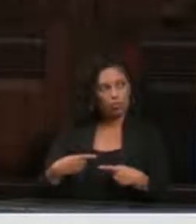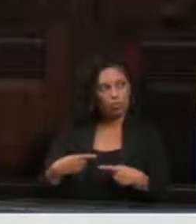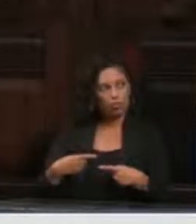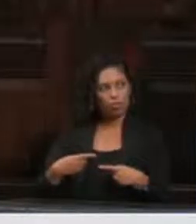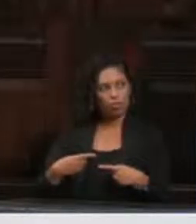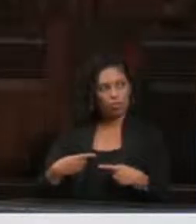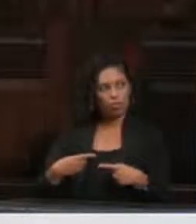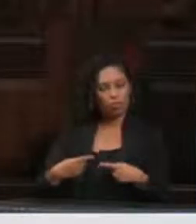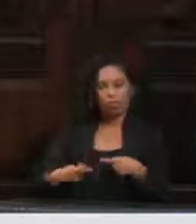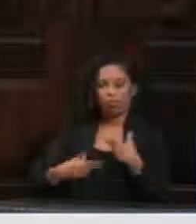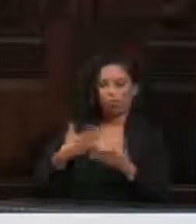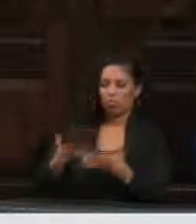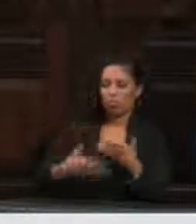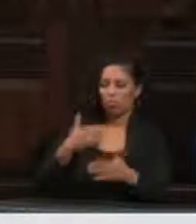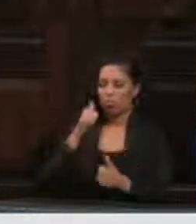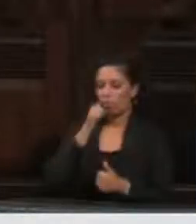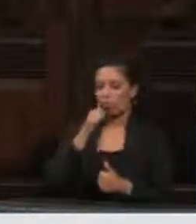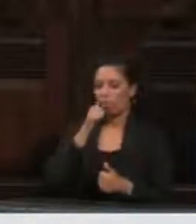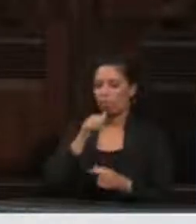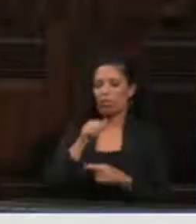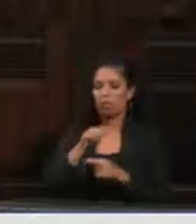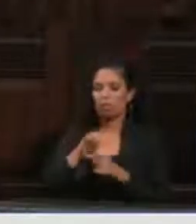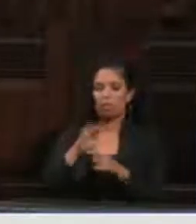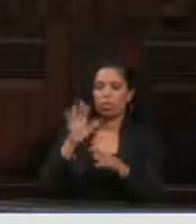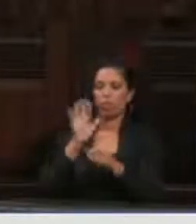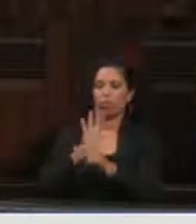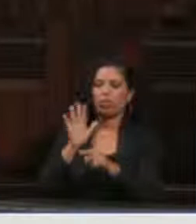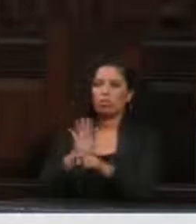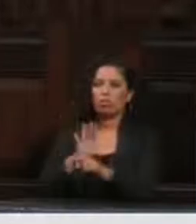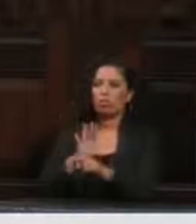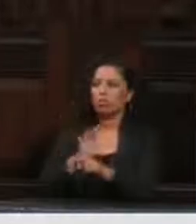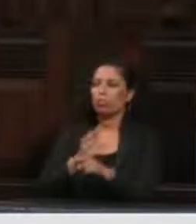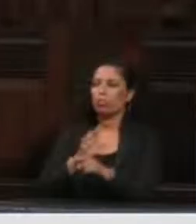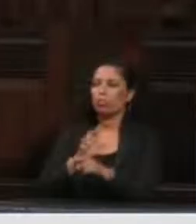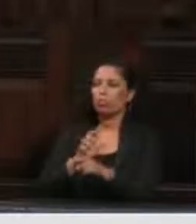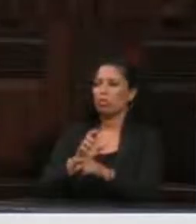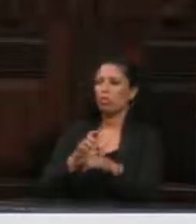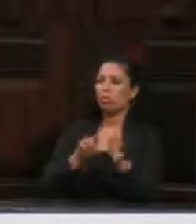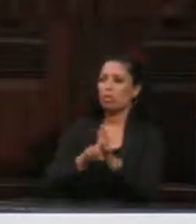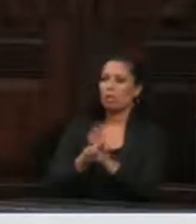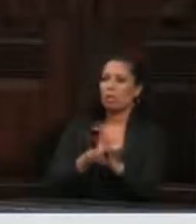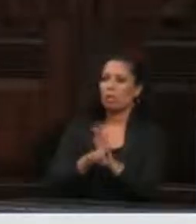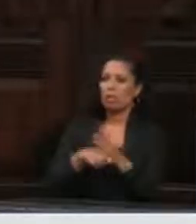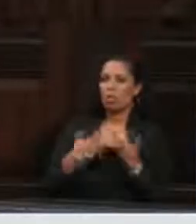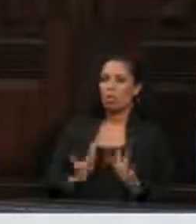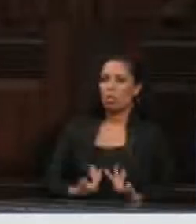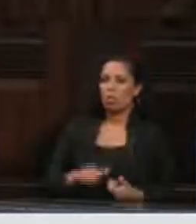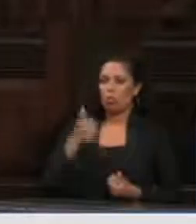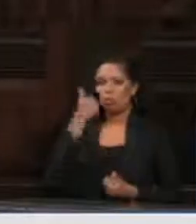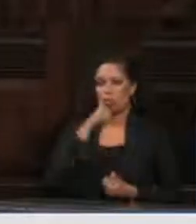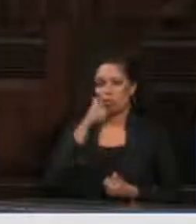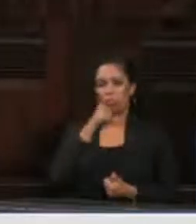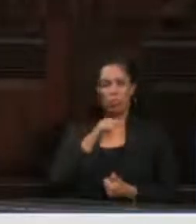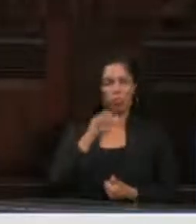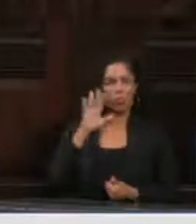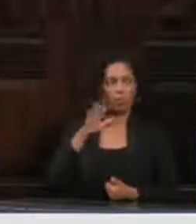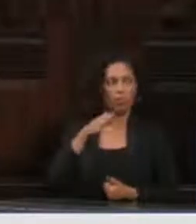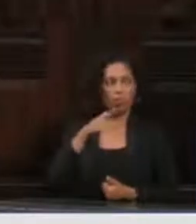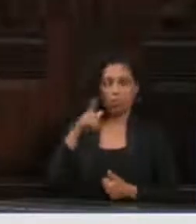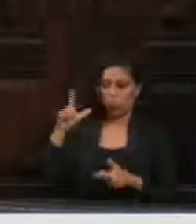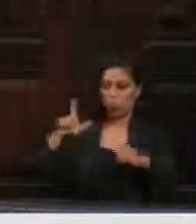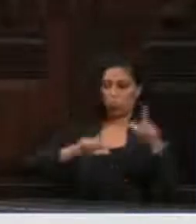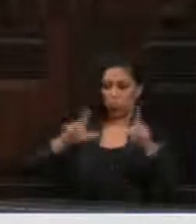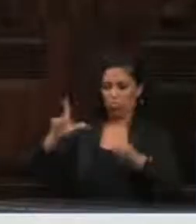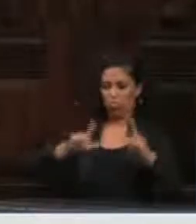naquele município, facilitando o exame ginecológico dessas mulheres. Esses senhores foram para a TV,